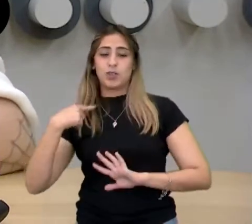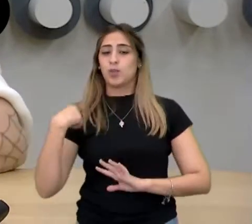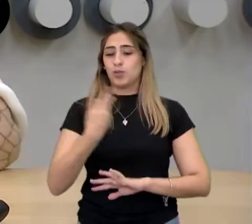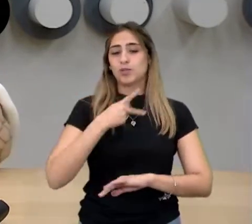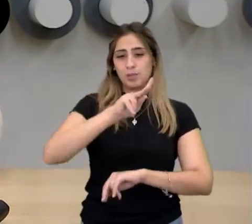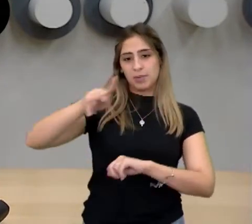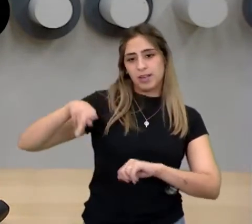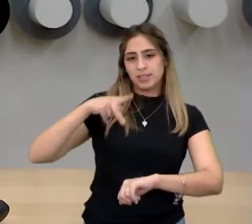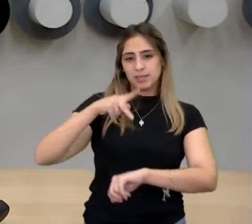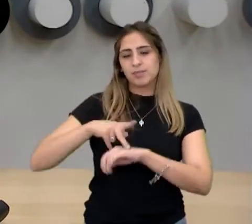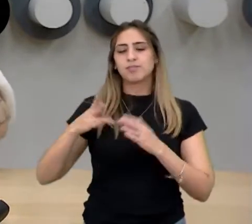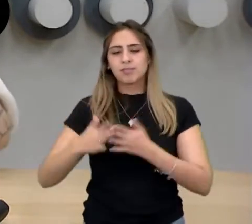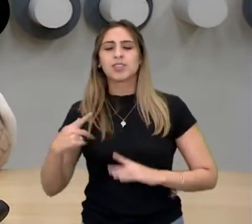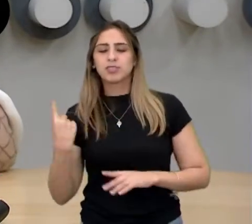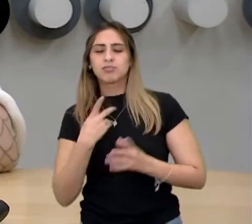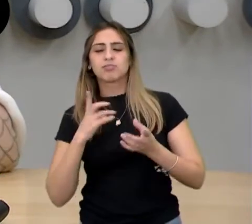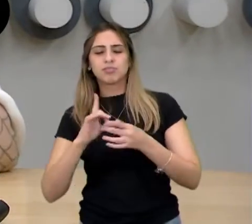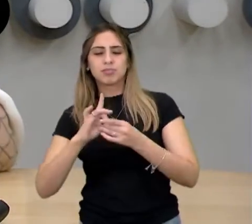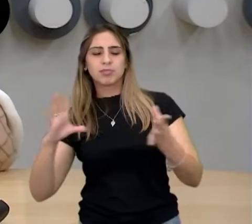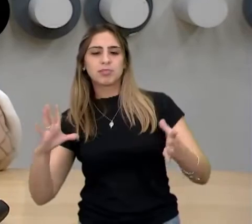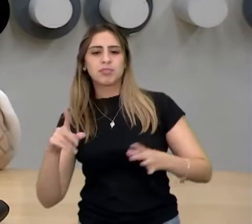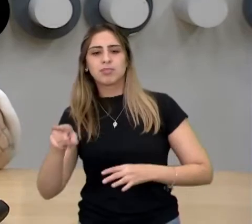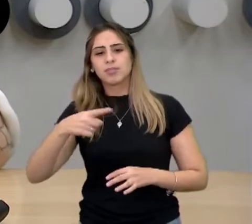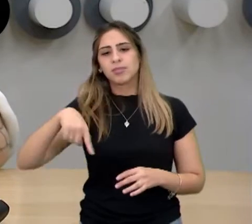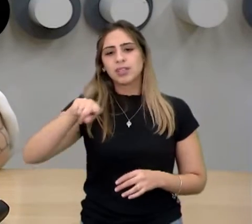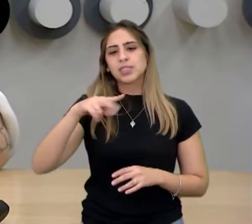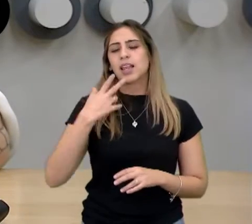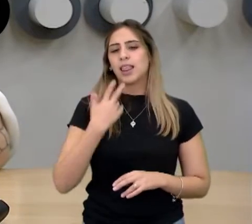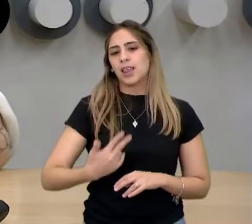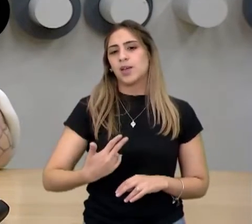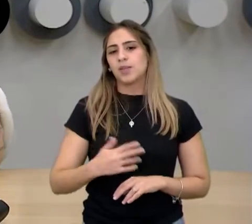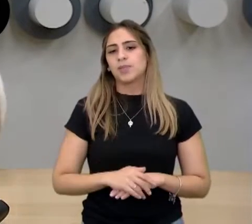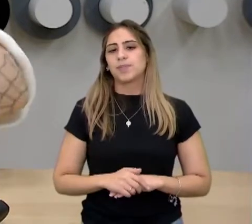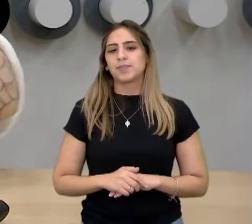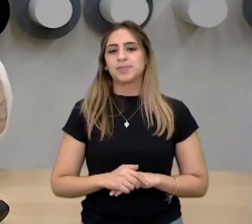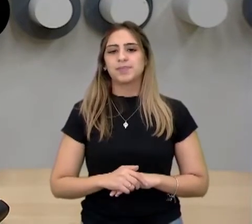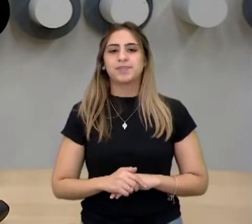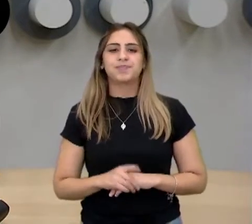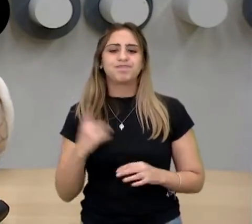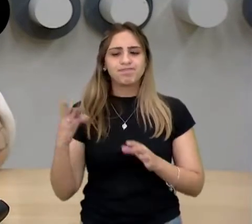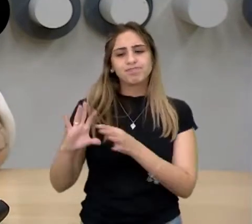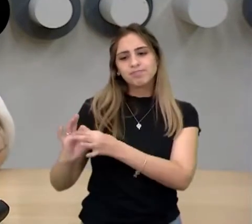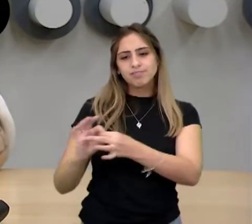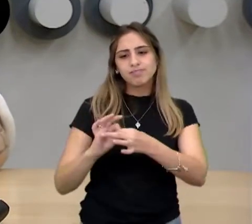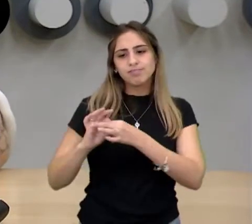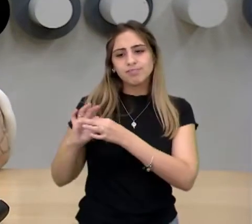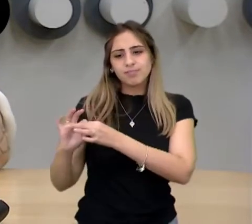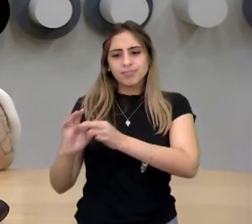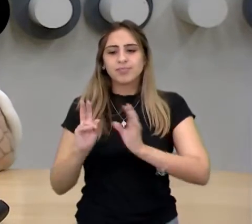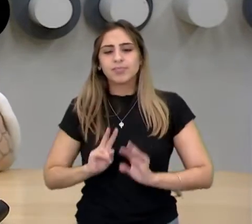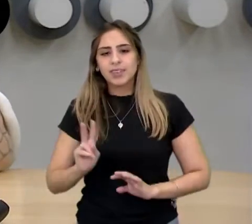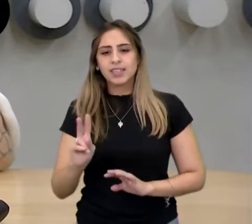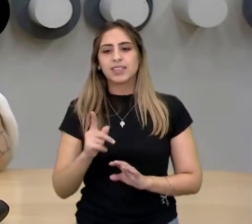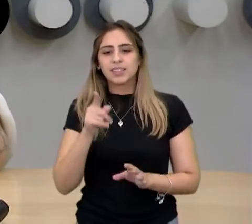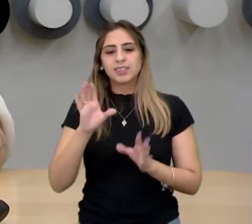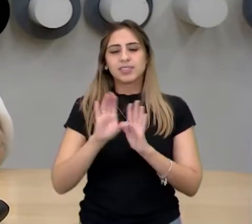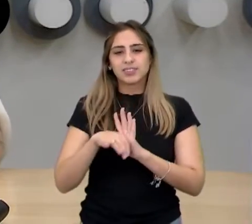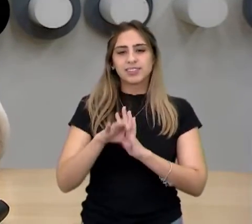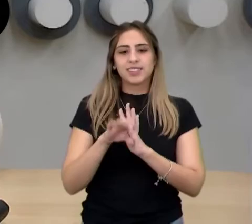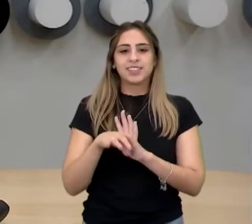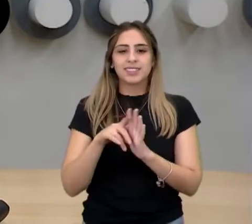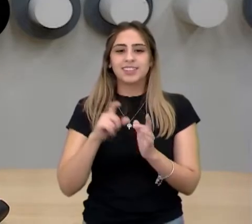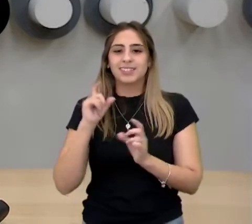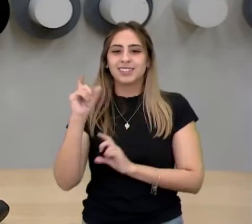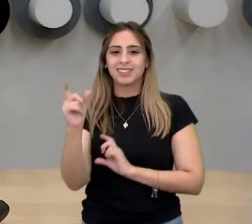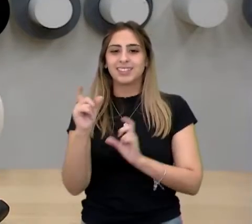tá certo? Para a gente democratizar o acesso a essa língua e se munir, se repertoriar, né, desses conceitos, dessas